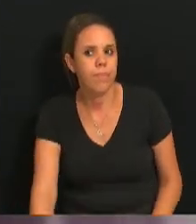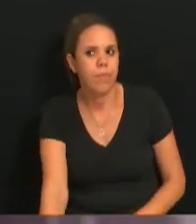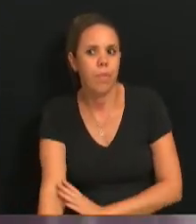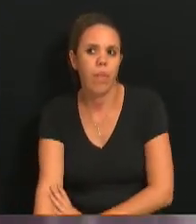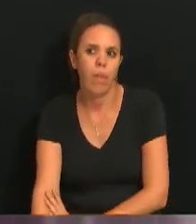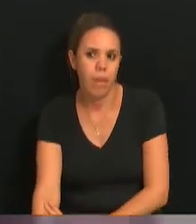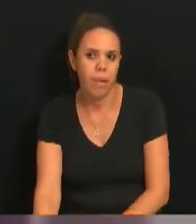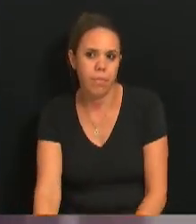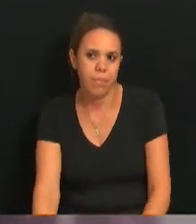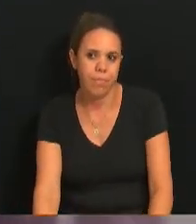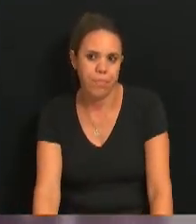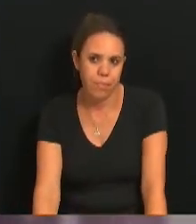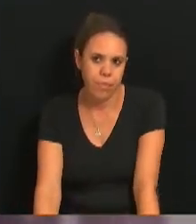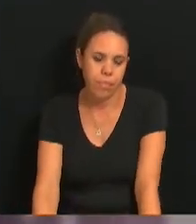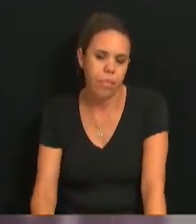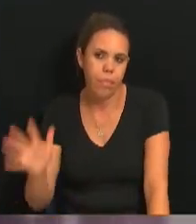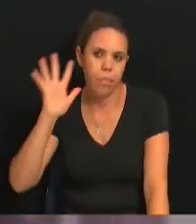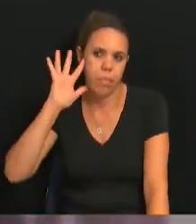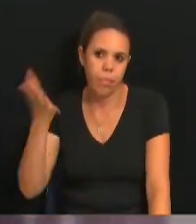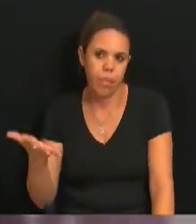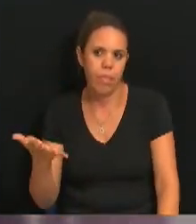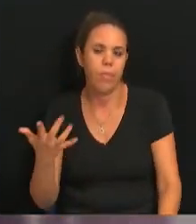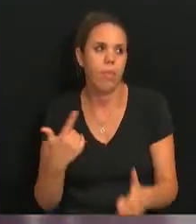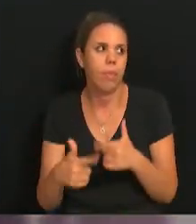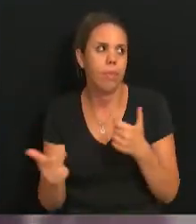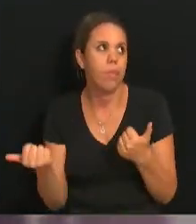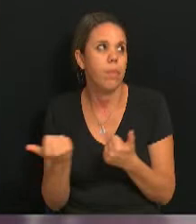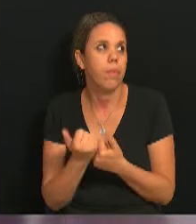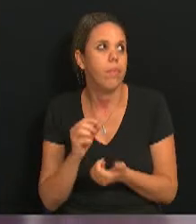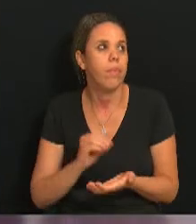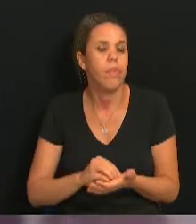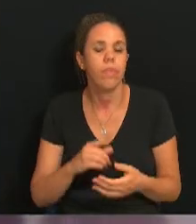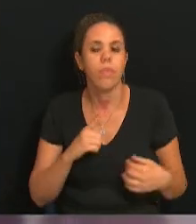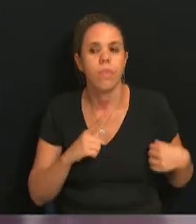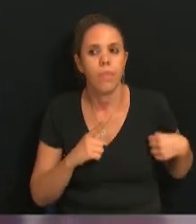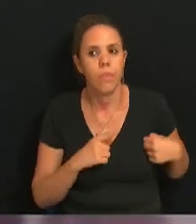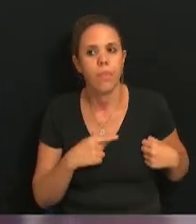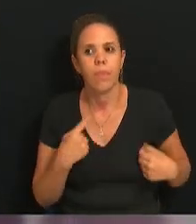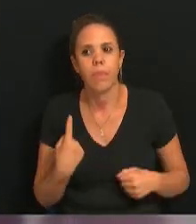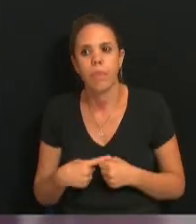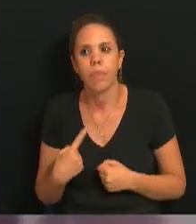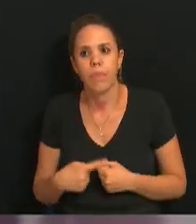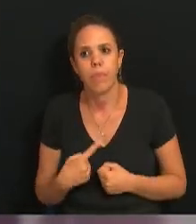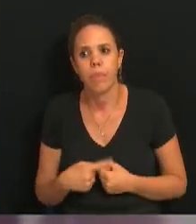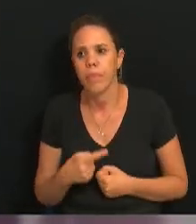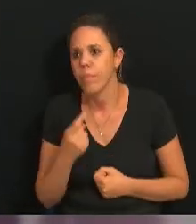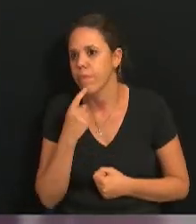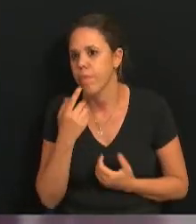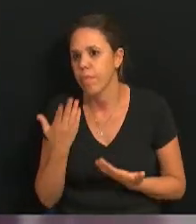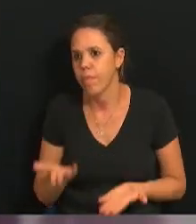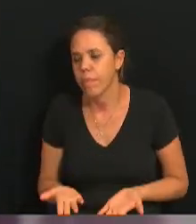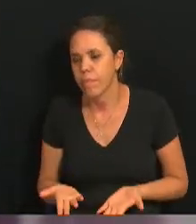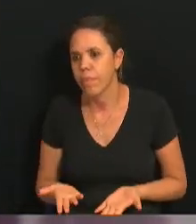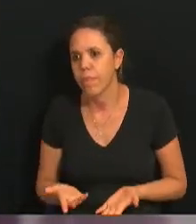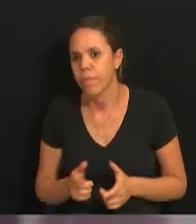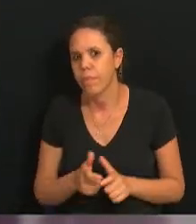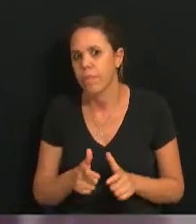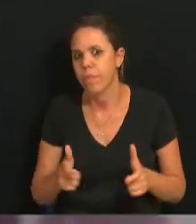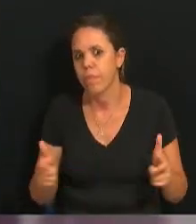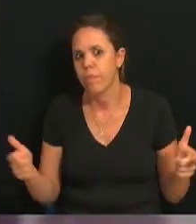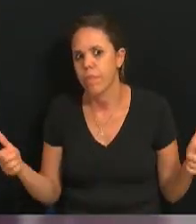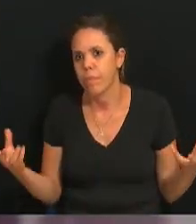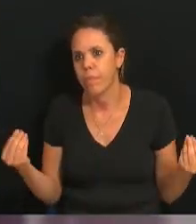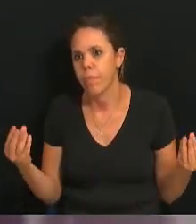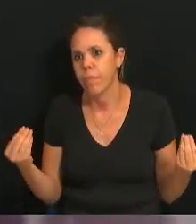tentar resolver essa demanda das substituições que nós temos na rede municipal de ensino de Campinas, porque é uma rede bastante grande. Então,